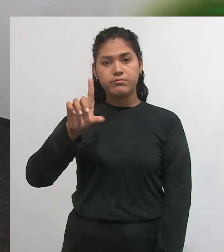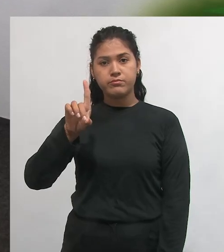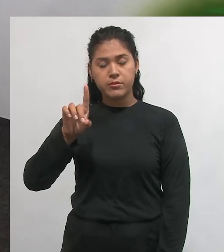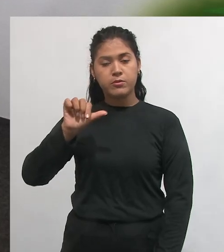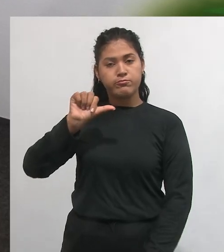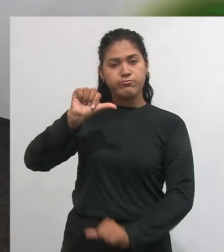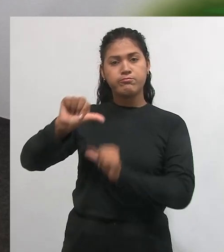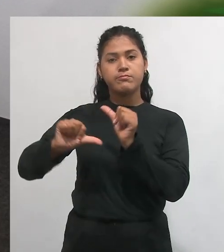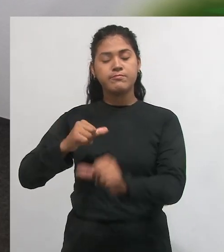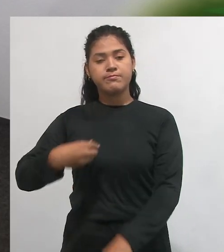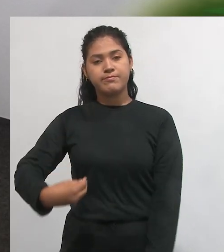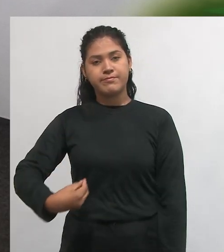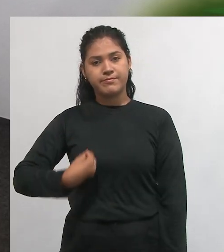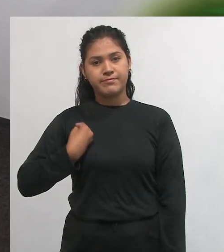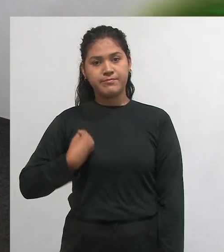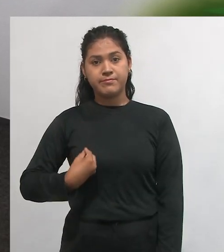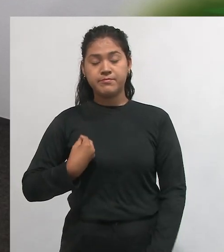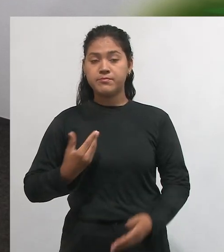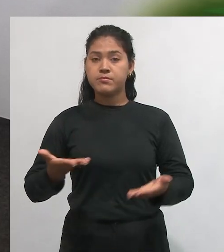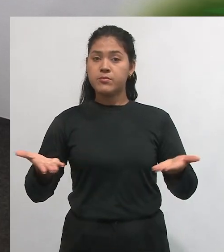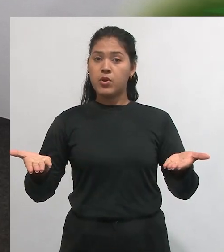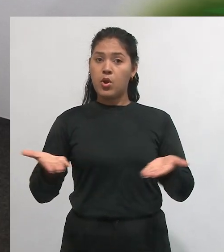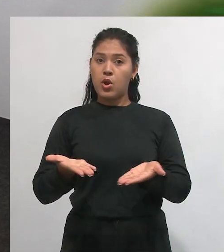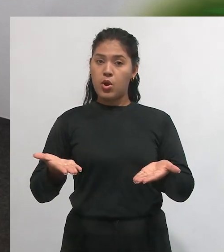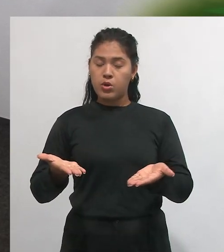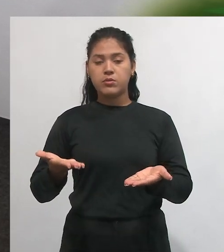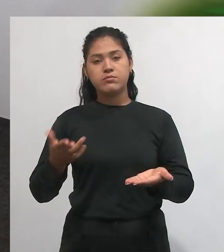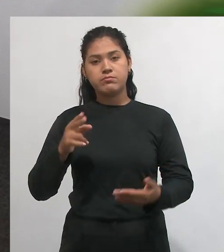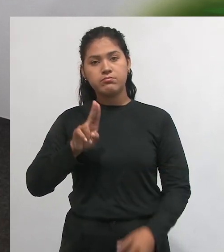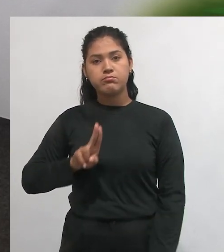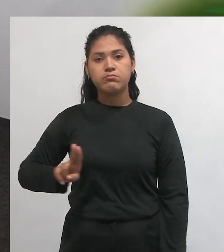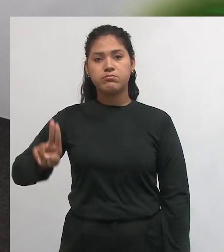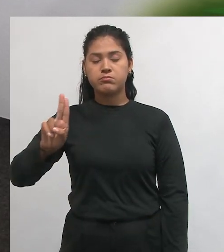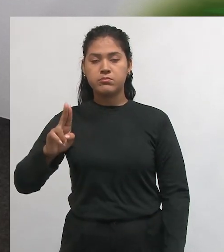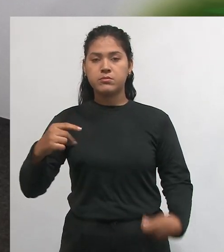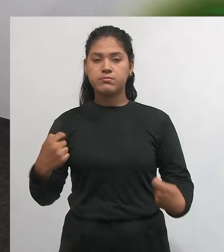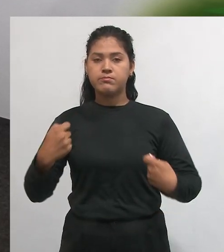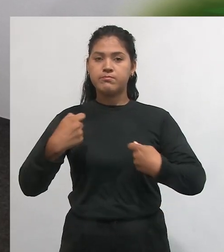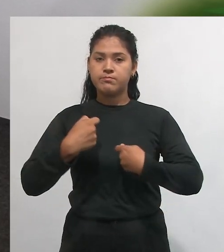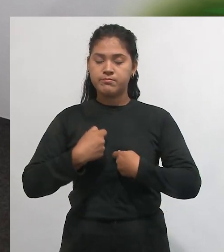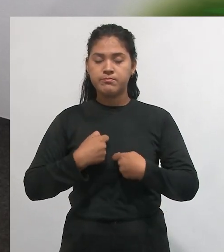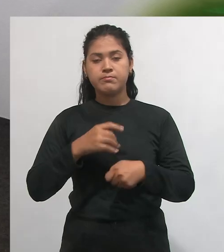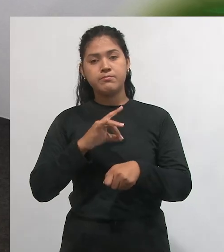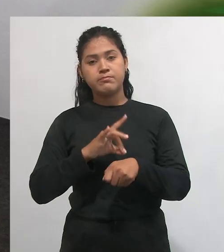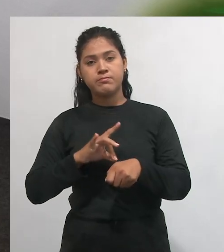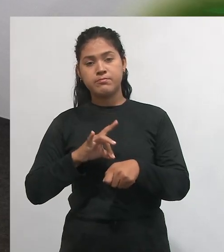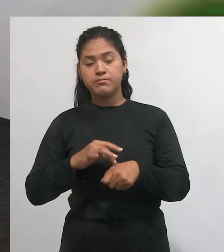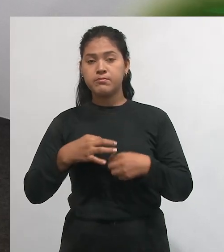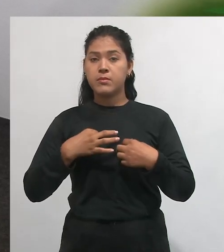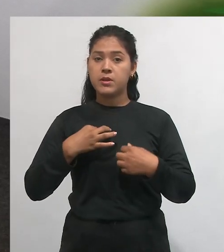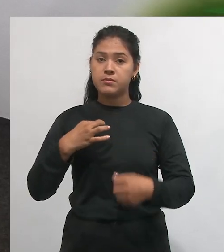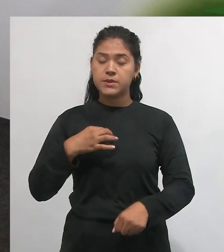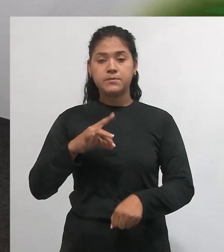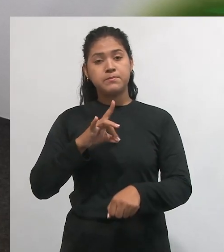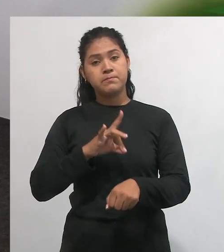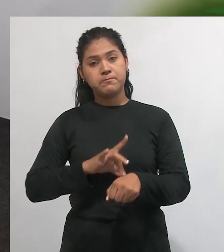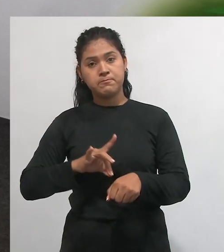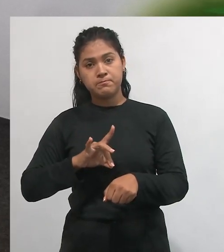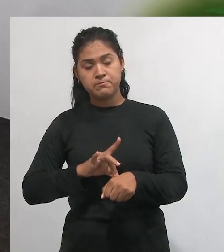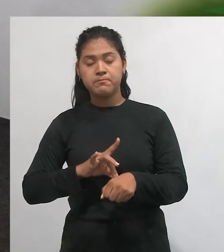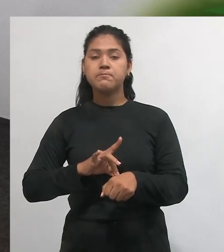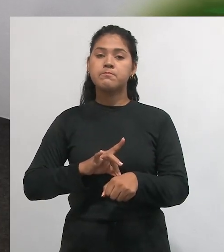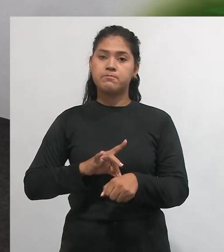EAD mudando realidades. E neste momento eu porto um blazer preto, uma camisa preta,